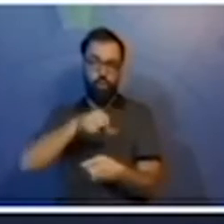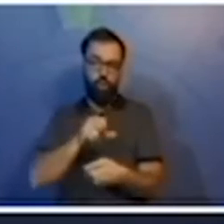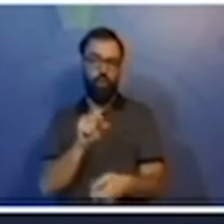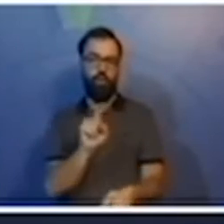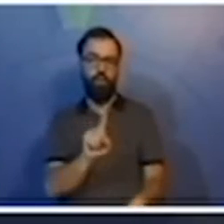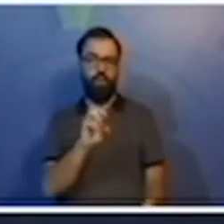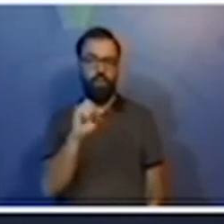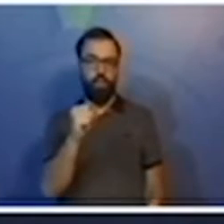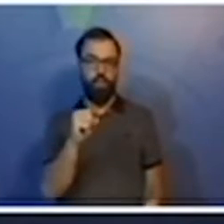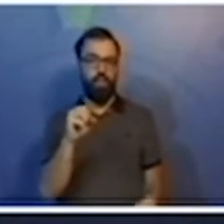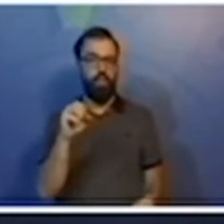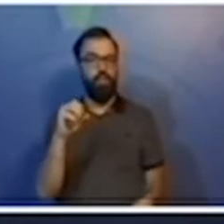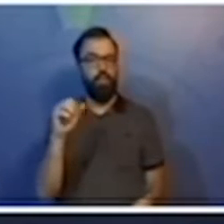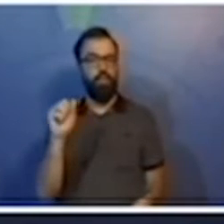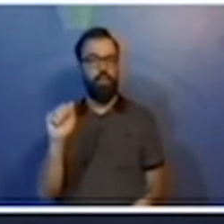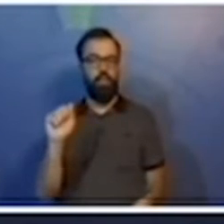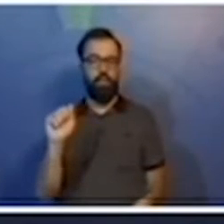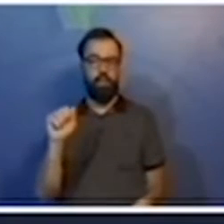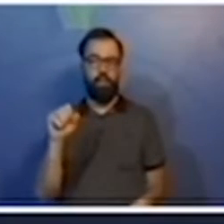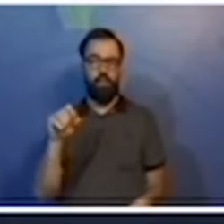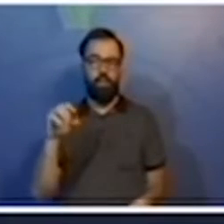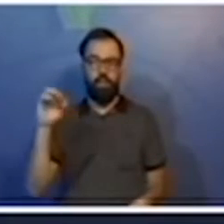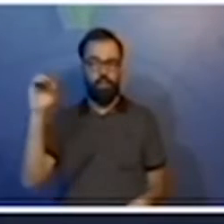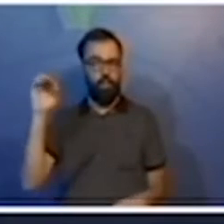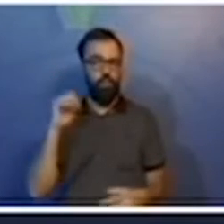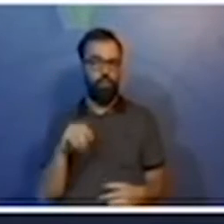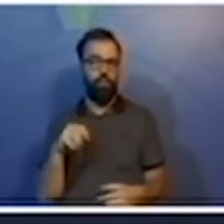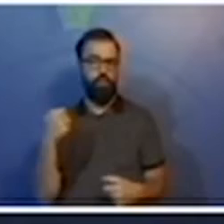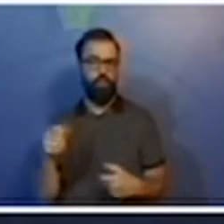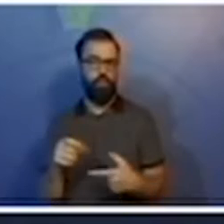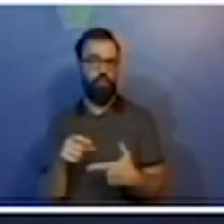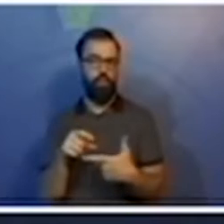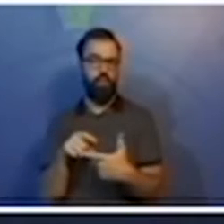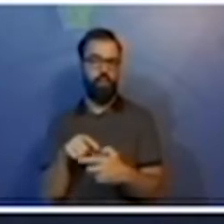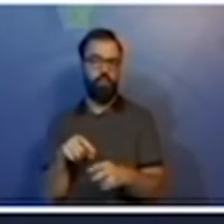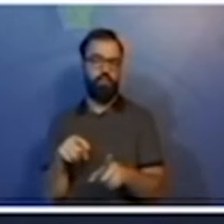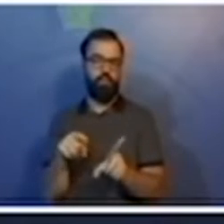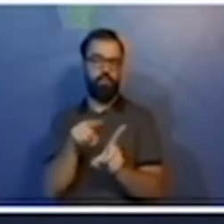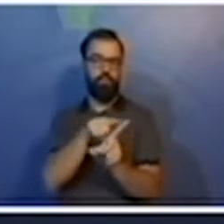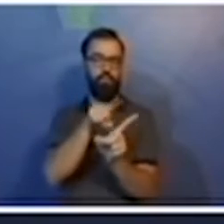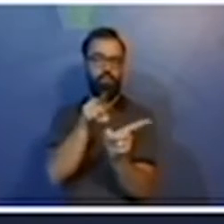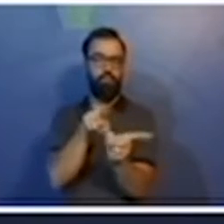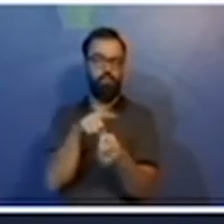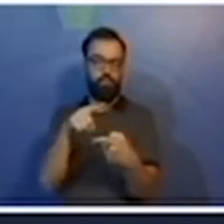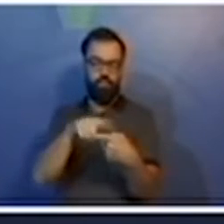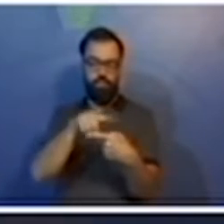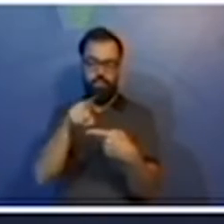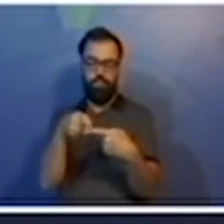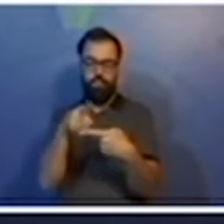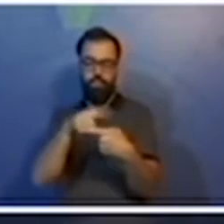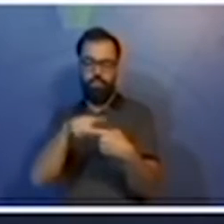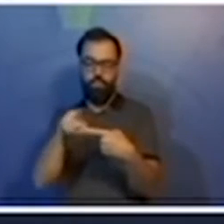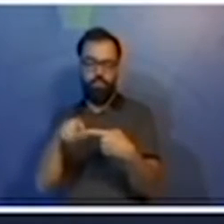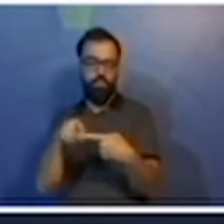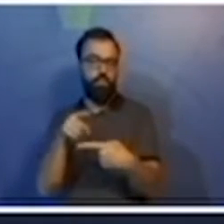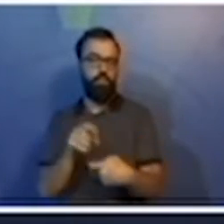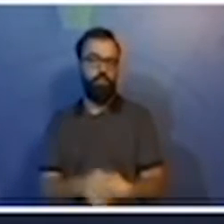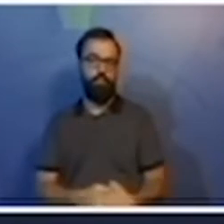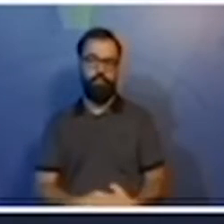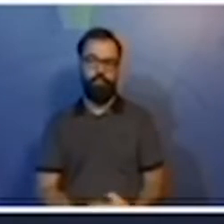180 graus. Então, ângulos complementares são aqueles cuja soma resulta